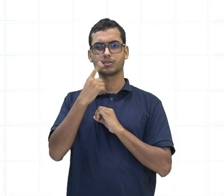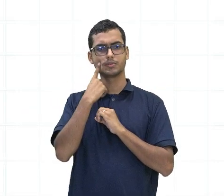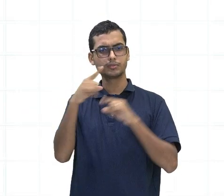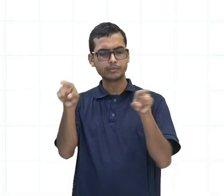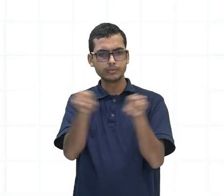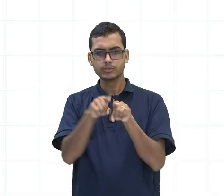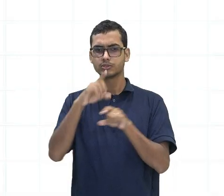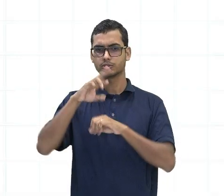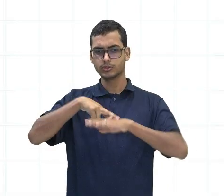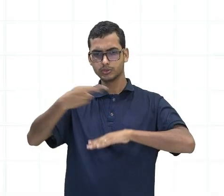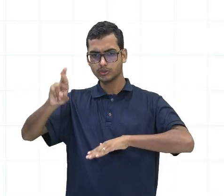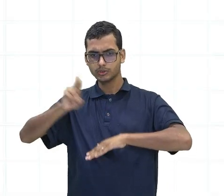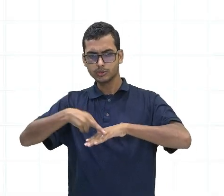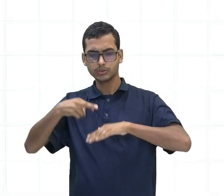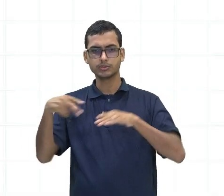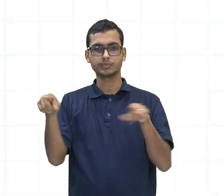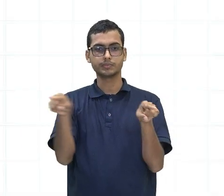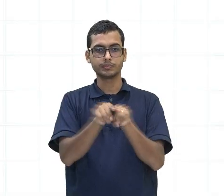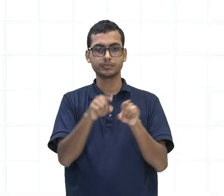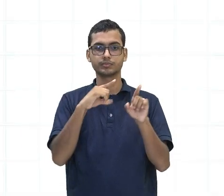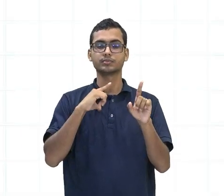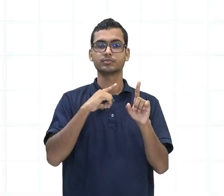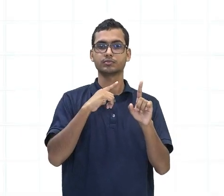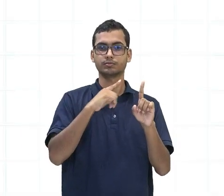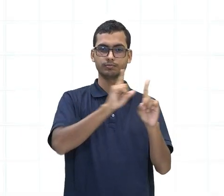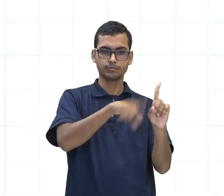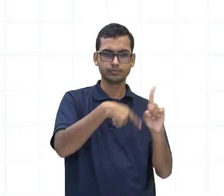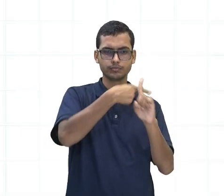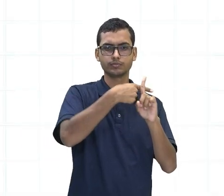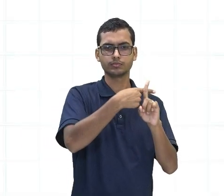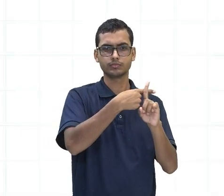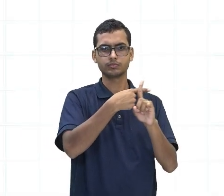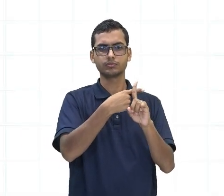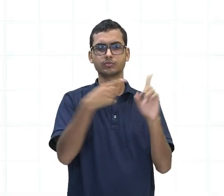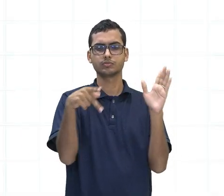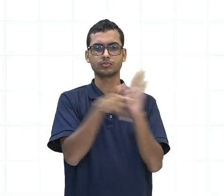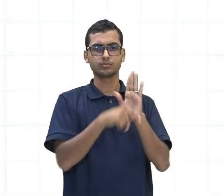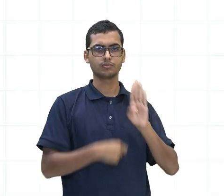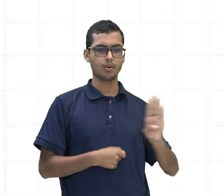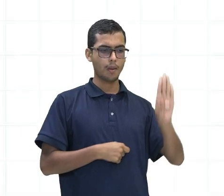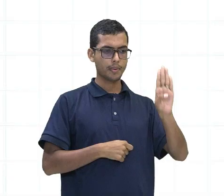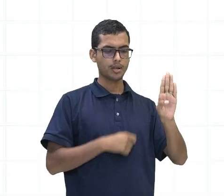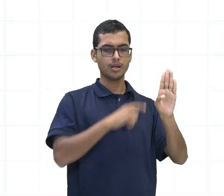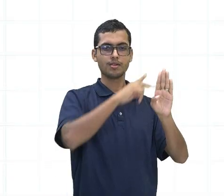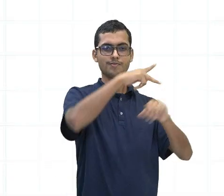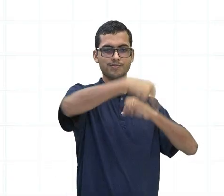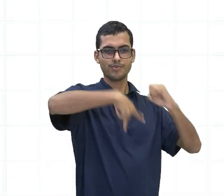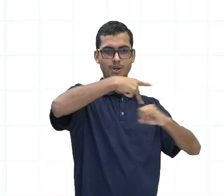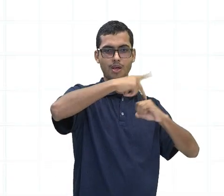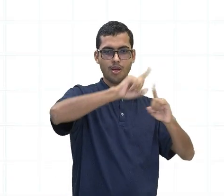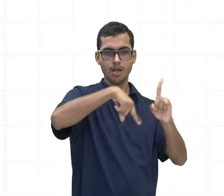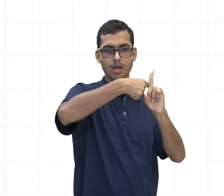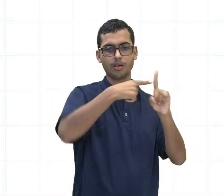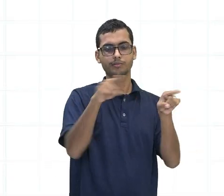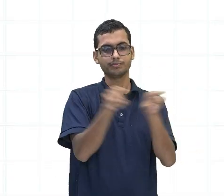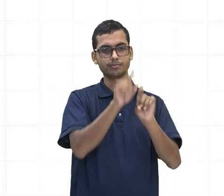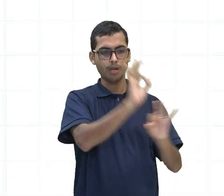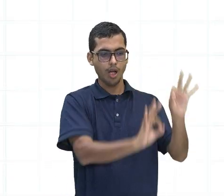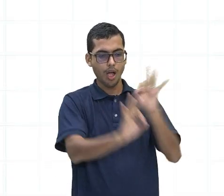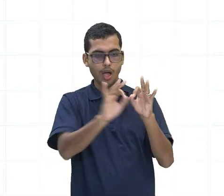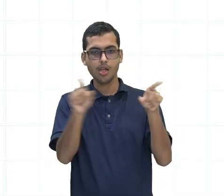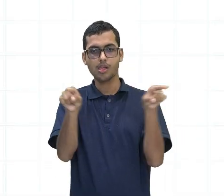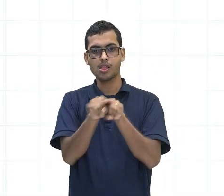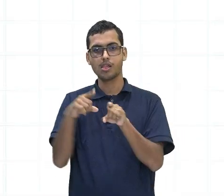lado positivo são as partículas beta. Aquelas que se desviam para o lado negativo são as partículas